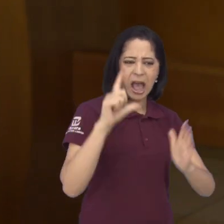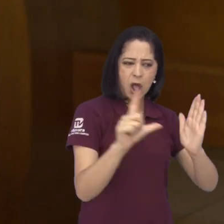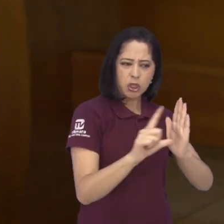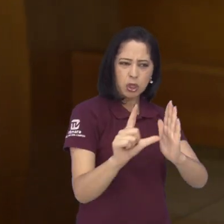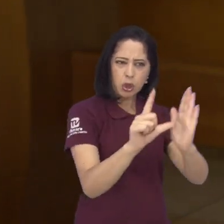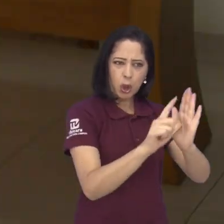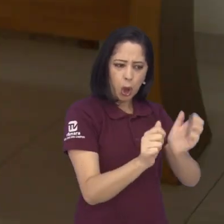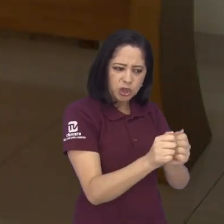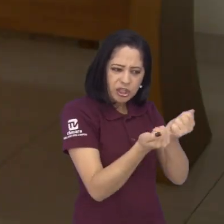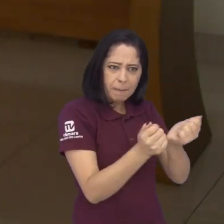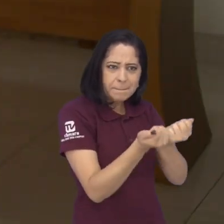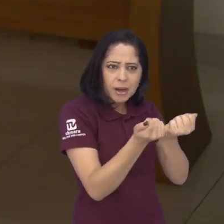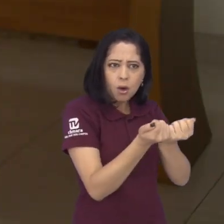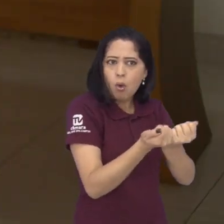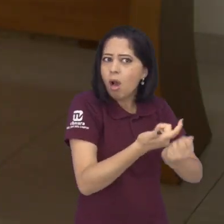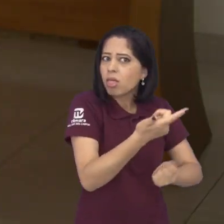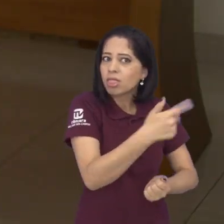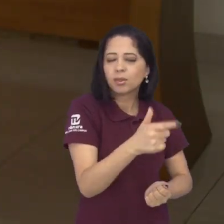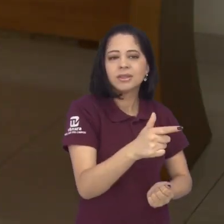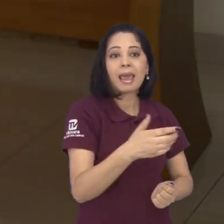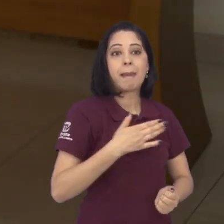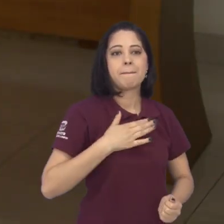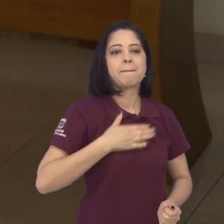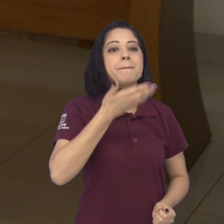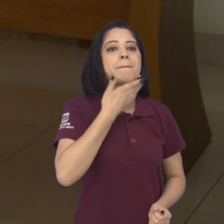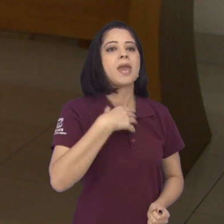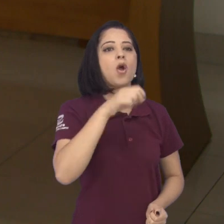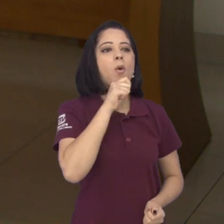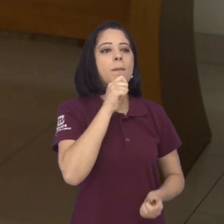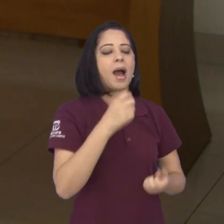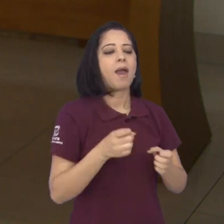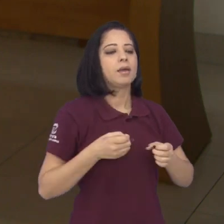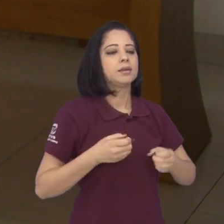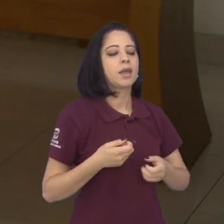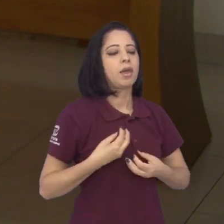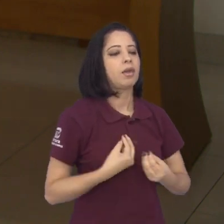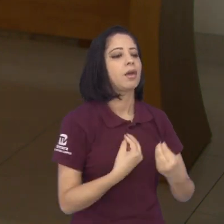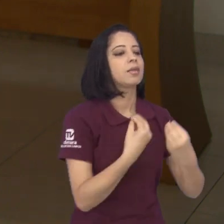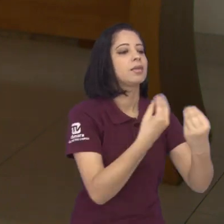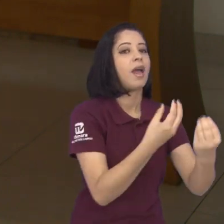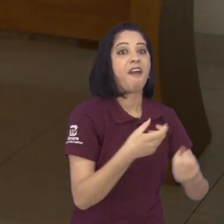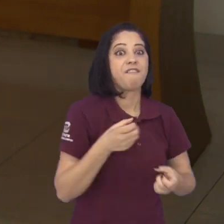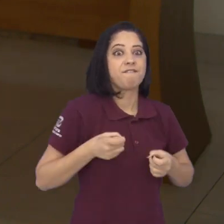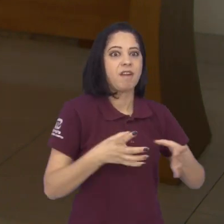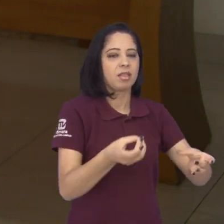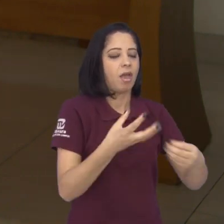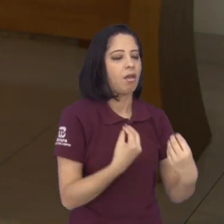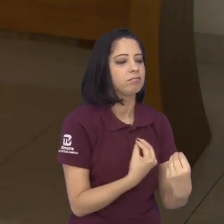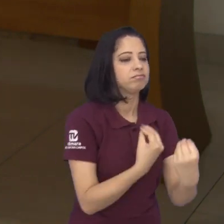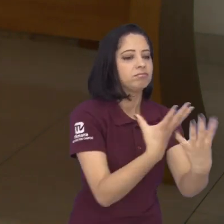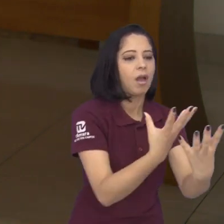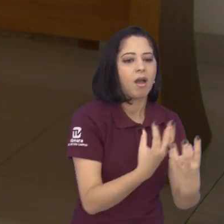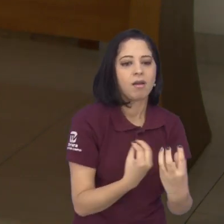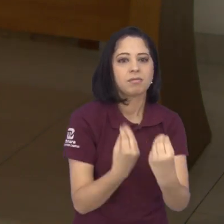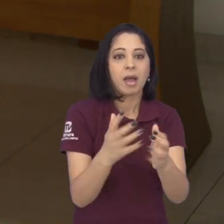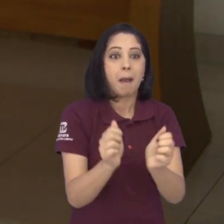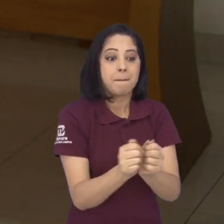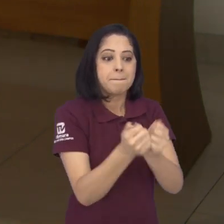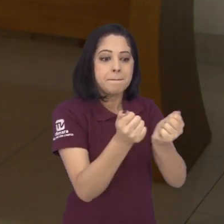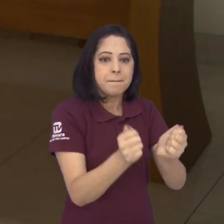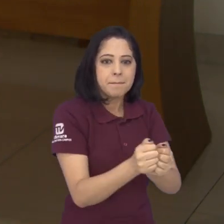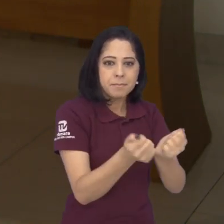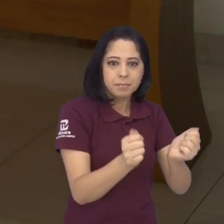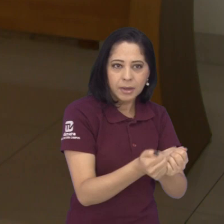de Eugênio de Melo. Não tinha padaria naquela época. Meu pai ia entregar os pães, então